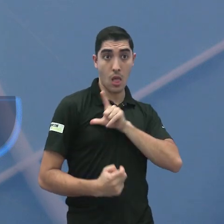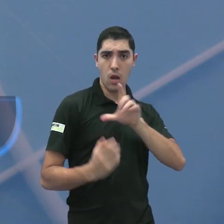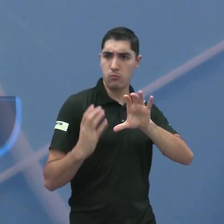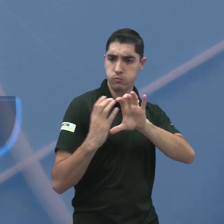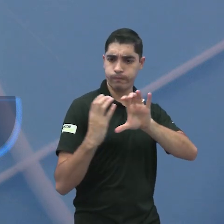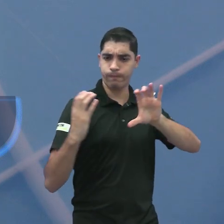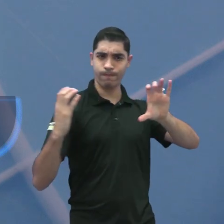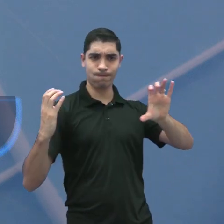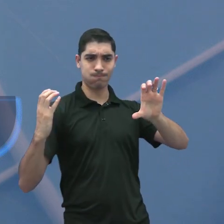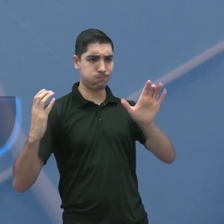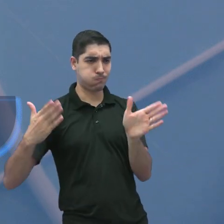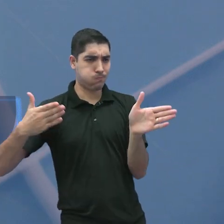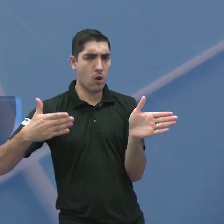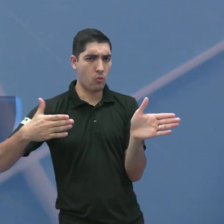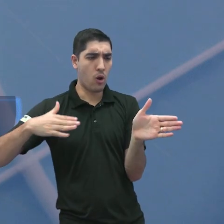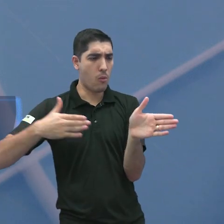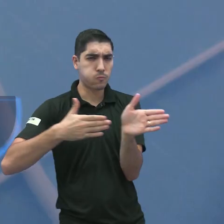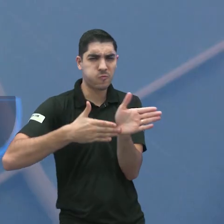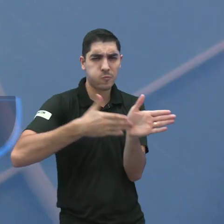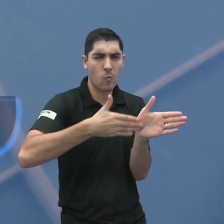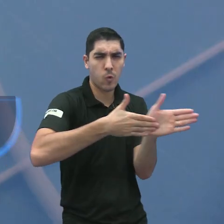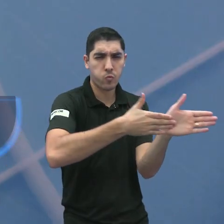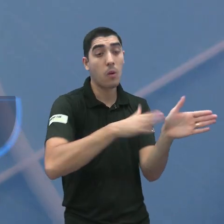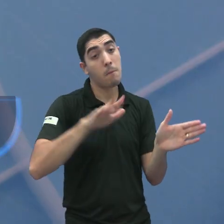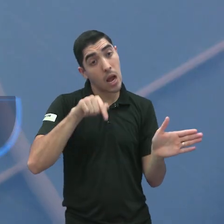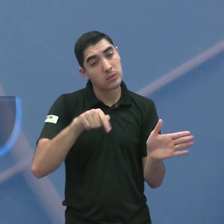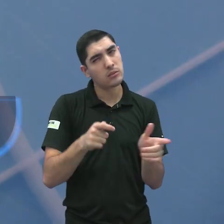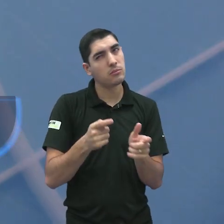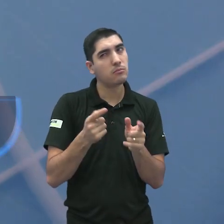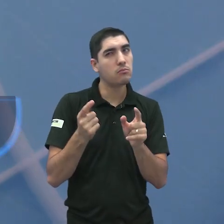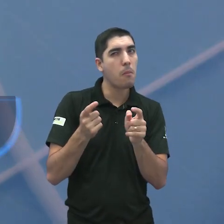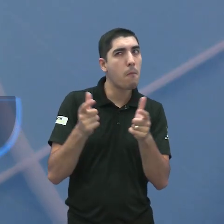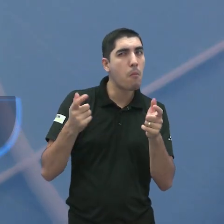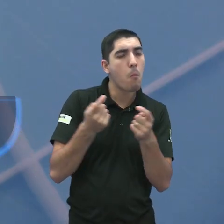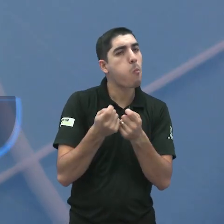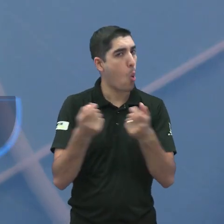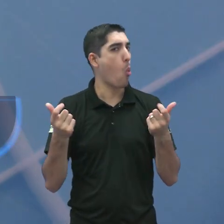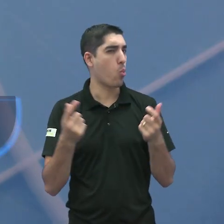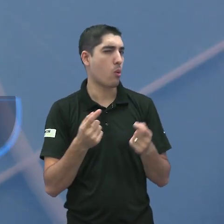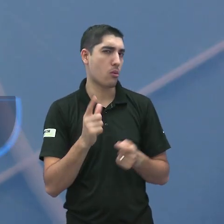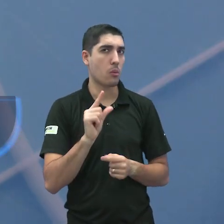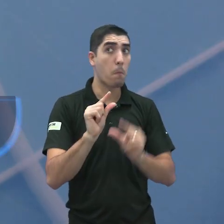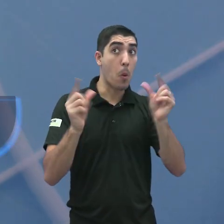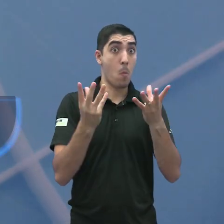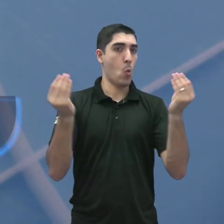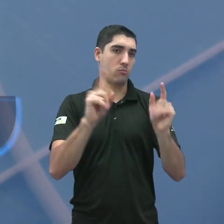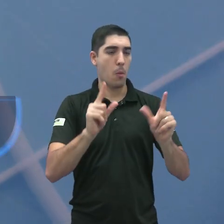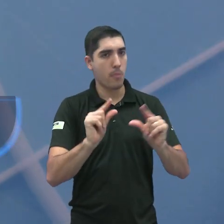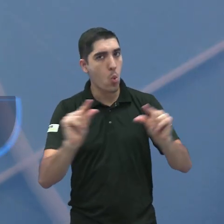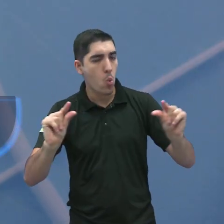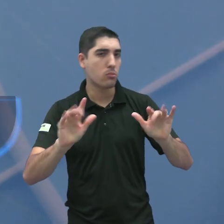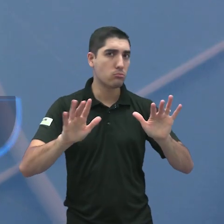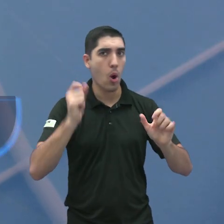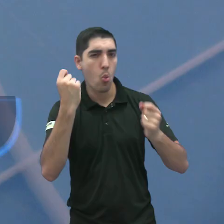carga geral, mas são poucas ainda. Eu acho que, na minha opinião, talvez um pouco com